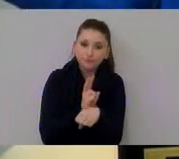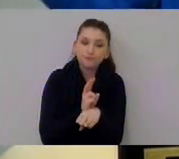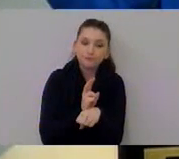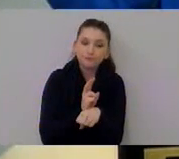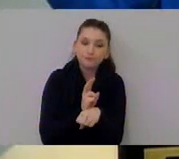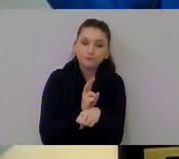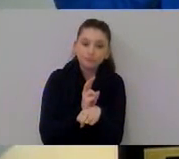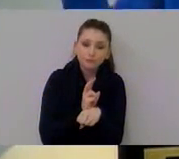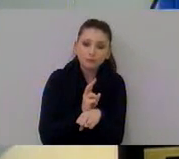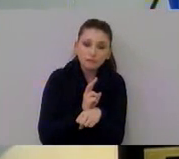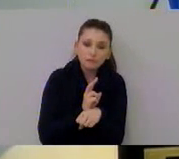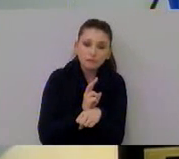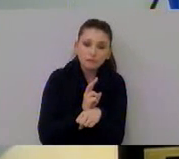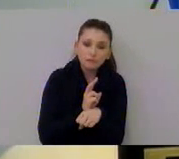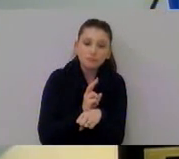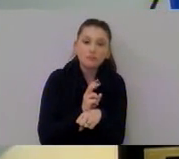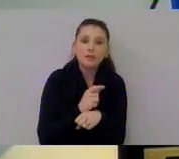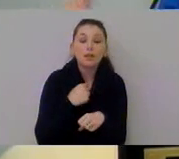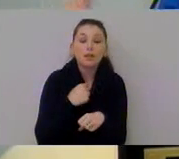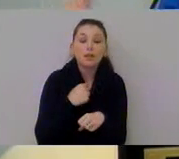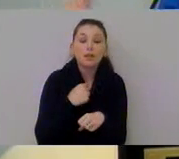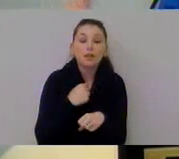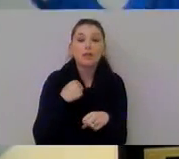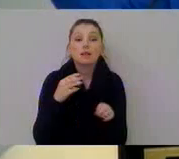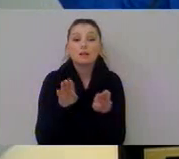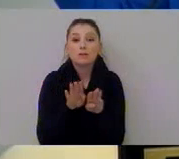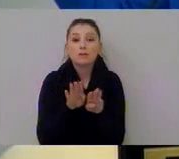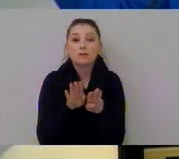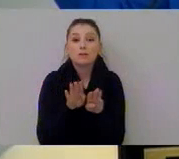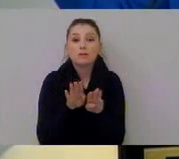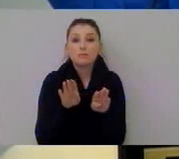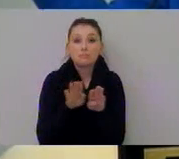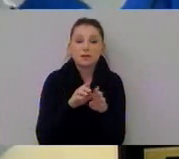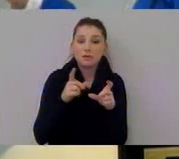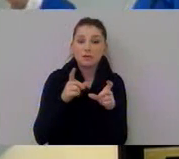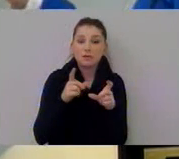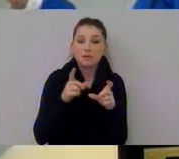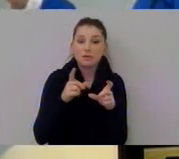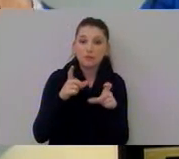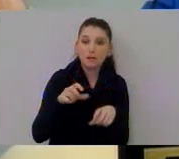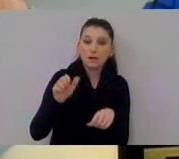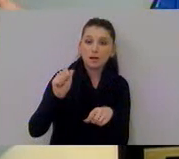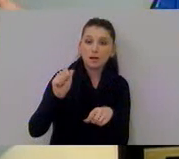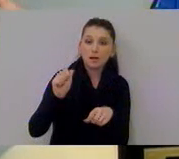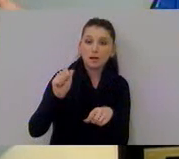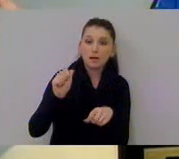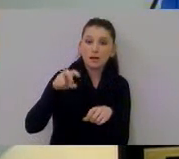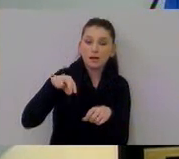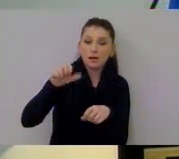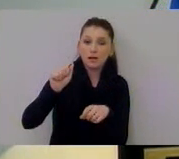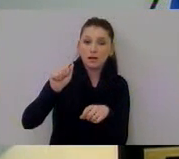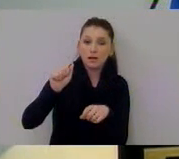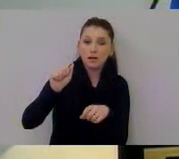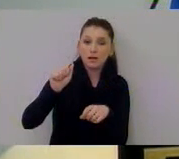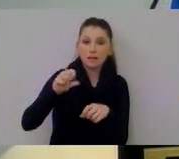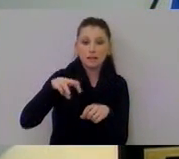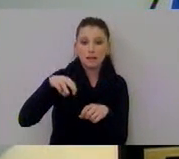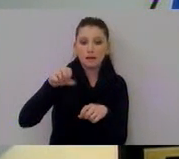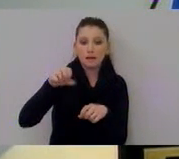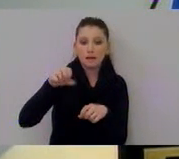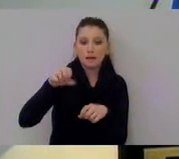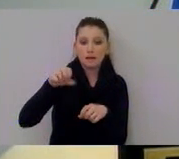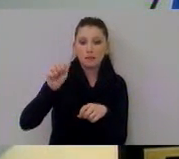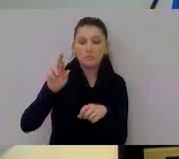acrescento também no Ana Maria, o Cães Errantes, é isso? É. Juarez,